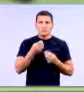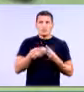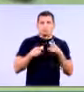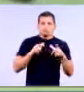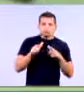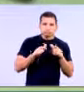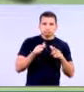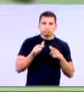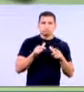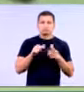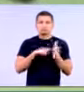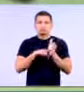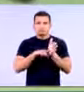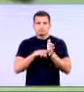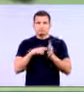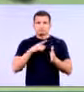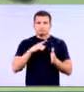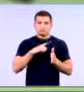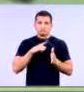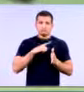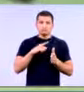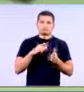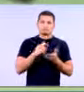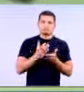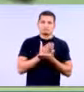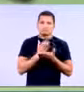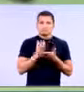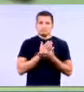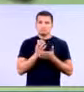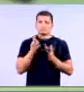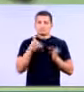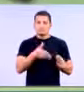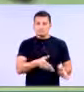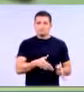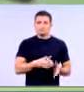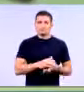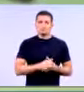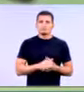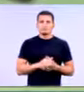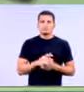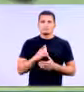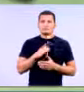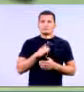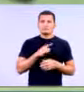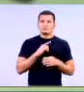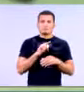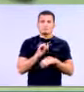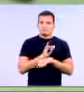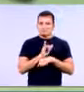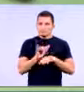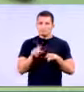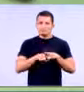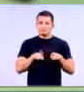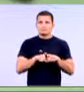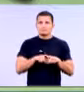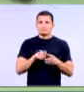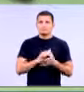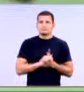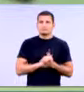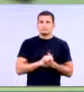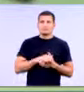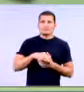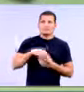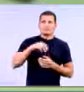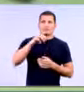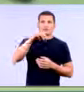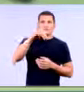essa busca? Existem mecanismos específicos para isso. Existem mecanismos e técnicas. Nos mecanismos, nós temos o